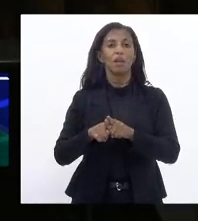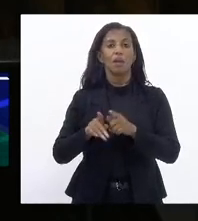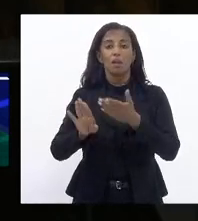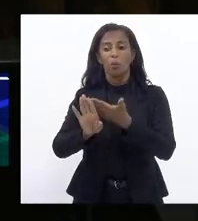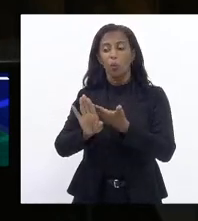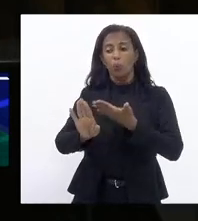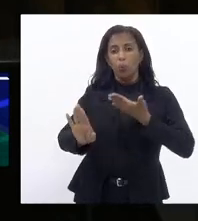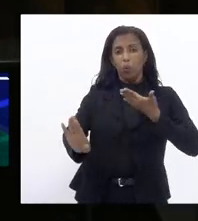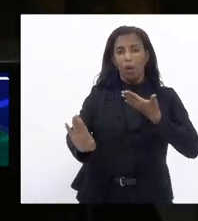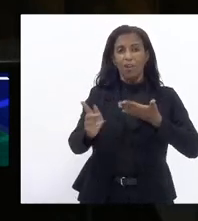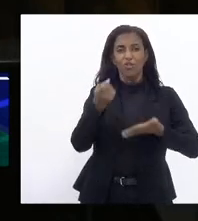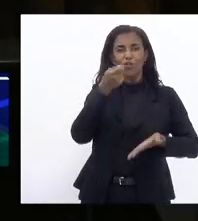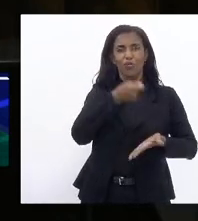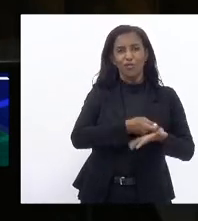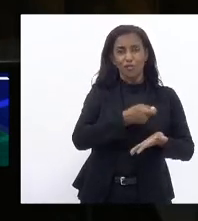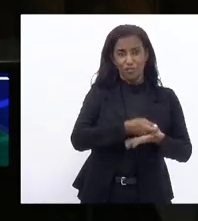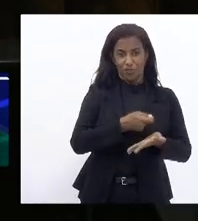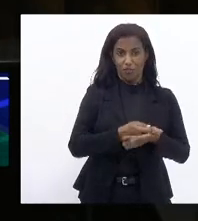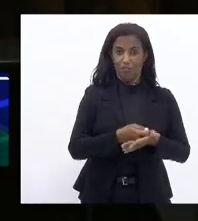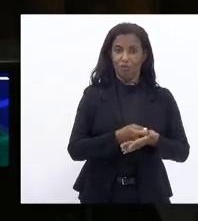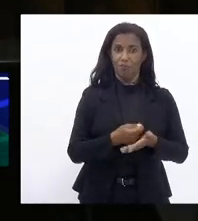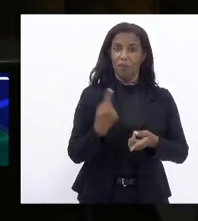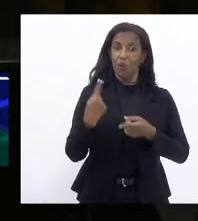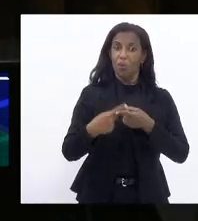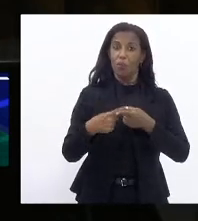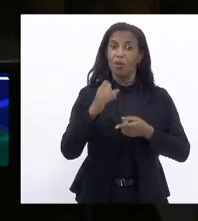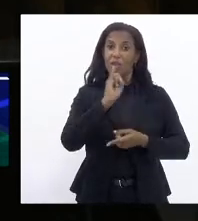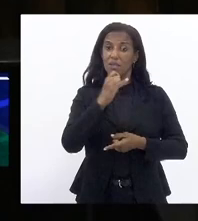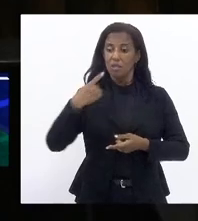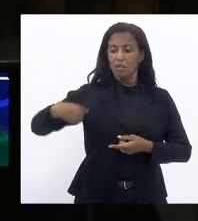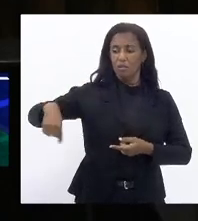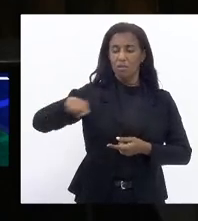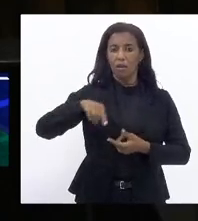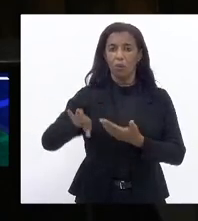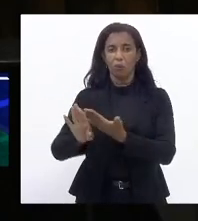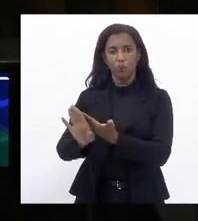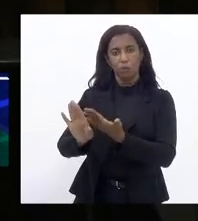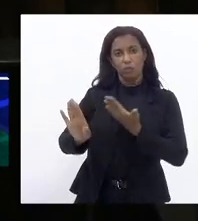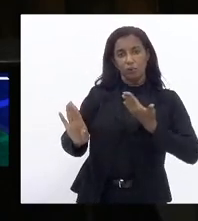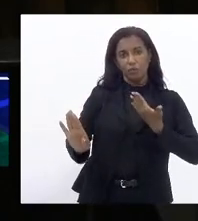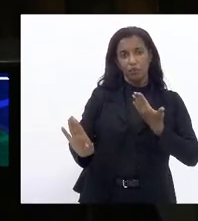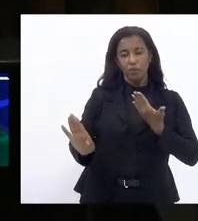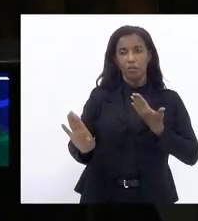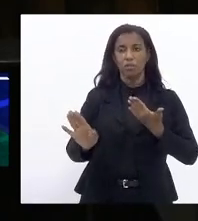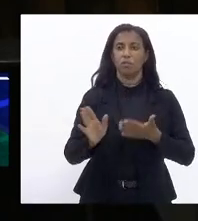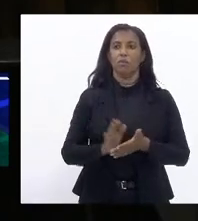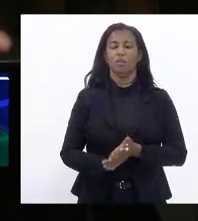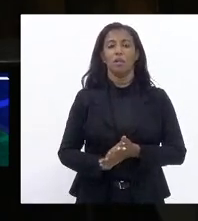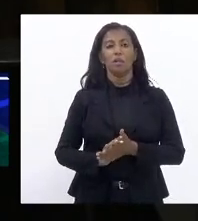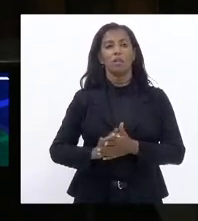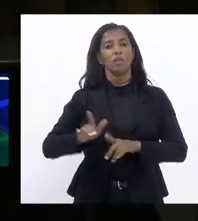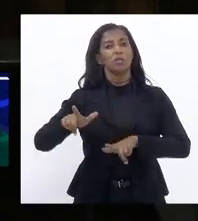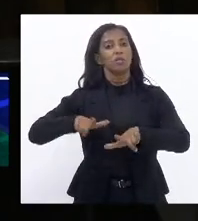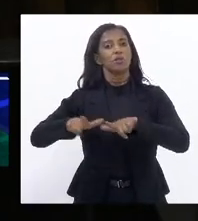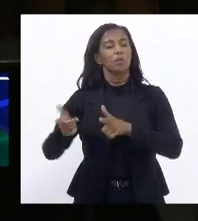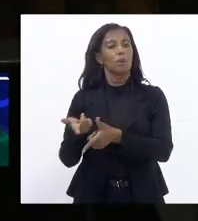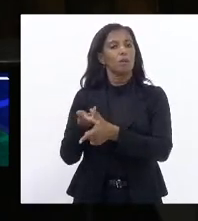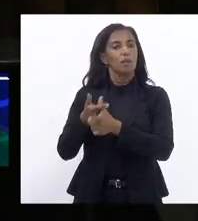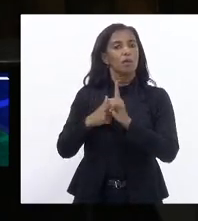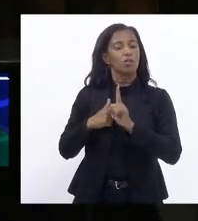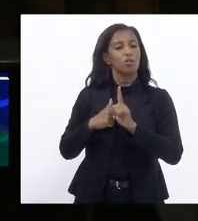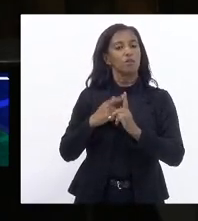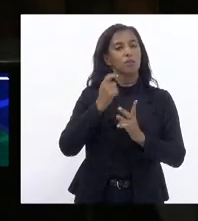afastado do regime. Porque, se formos afastados, nós vamos pagar de serviço da dívida nos